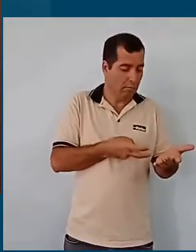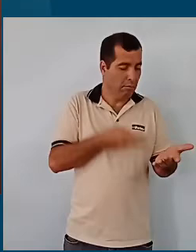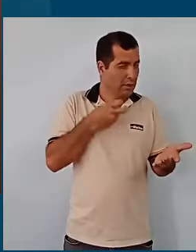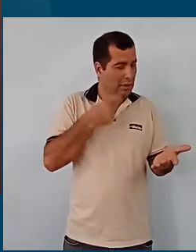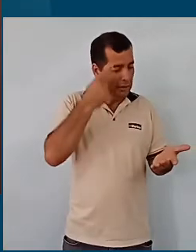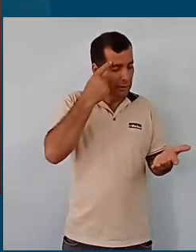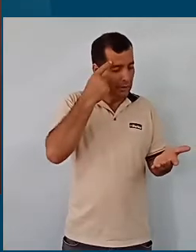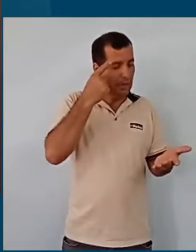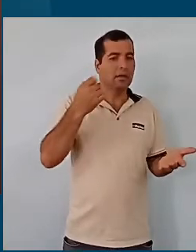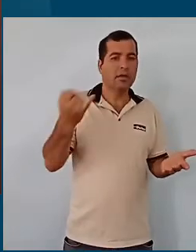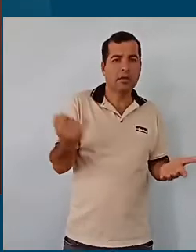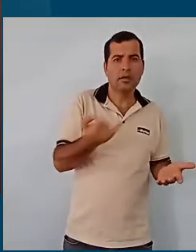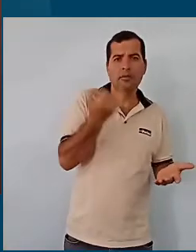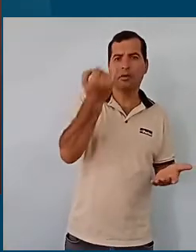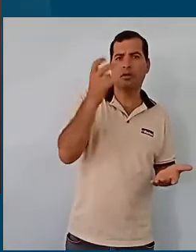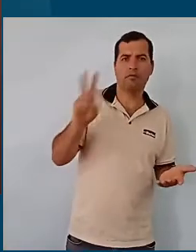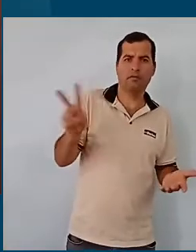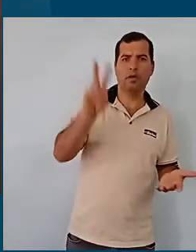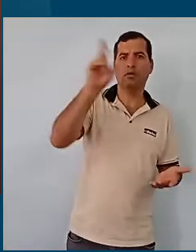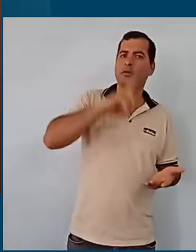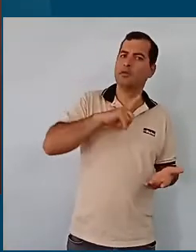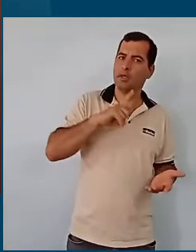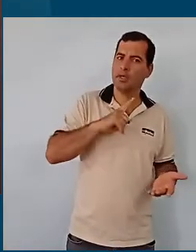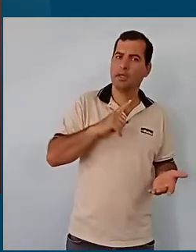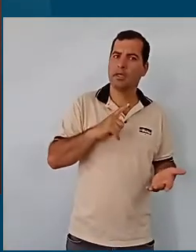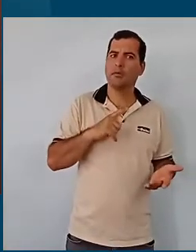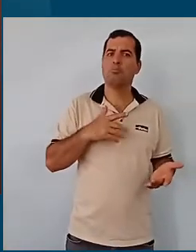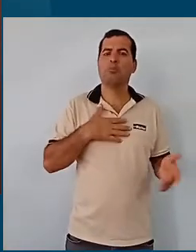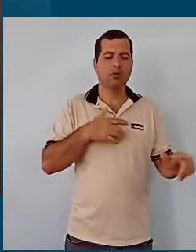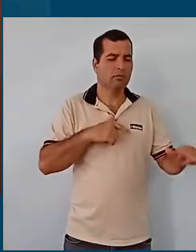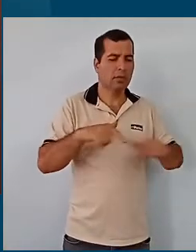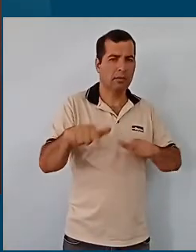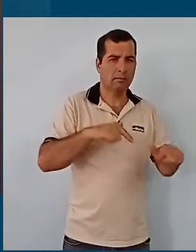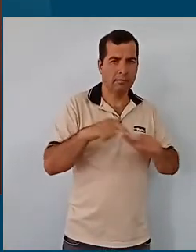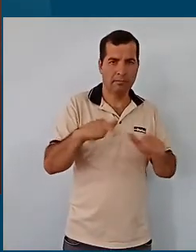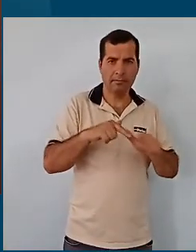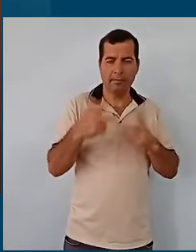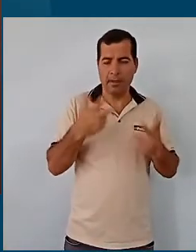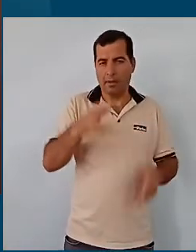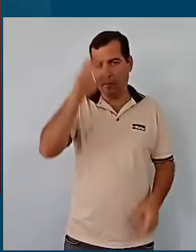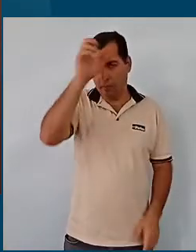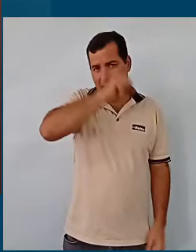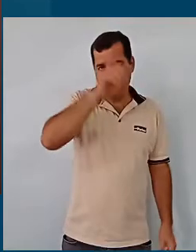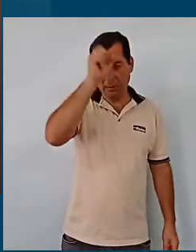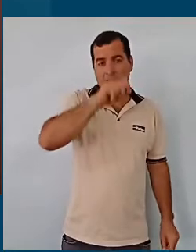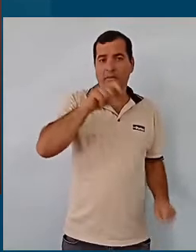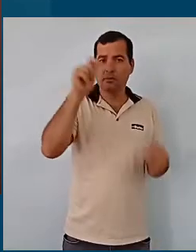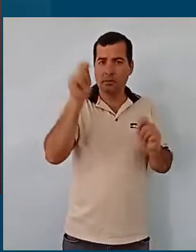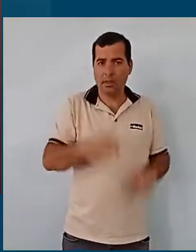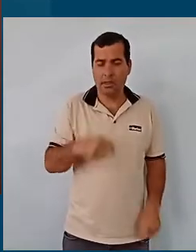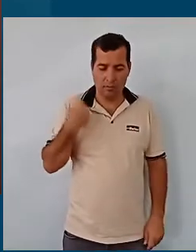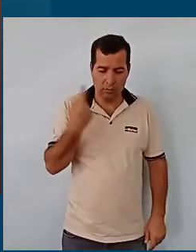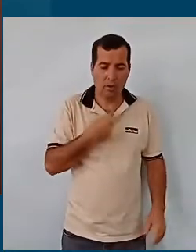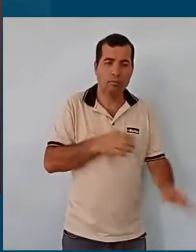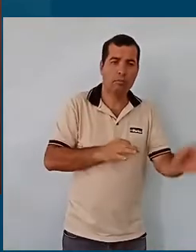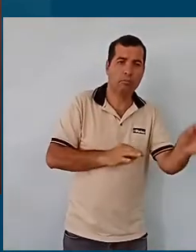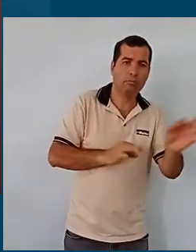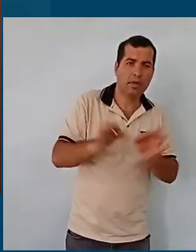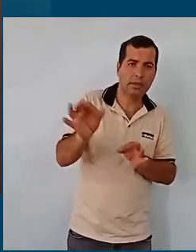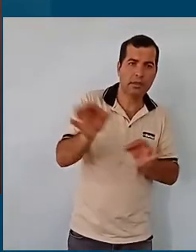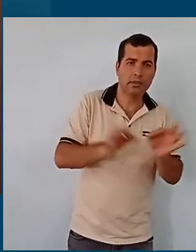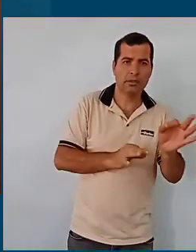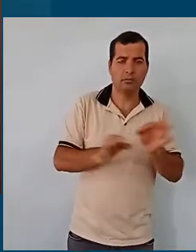trabalho é tão valorizado hoje, que a nossa prática pode ser uma fonte de aprendizagem se nós planejamos